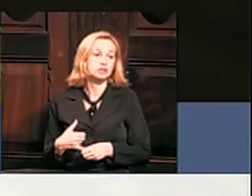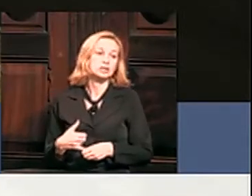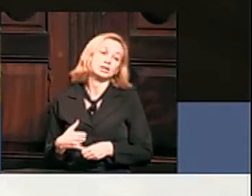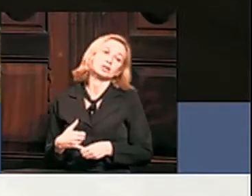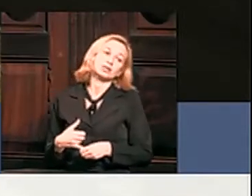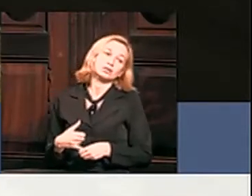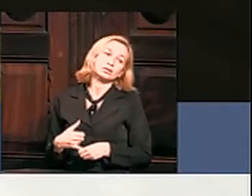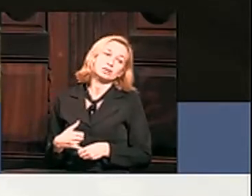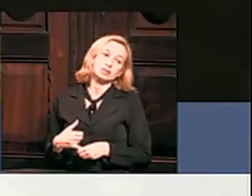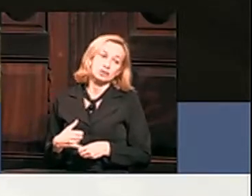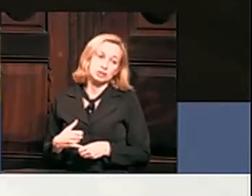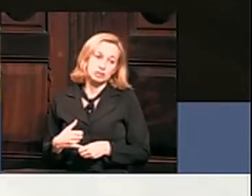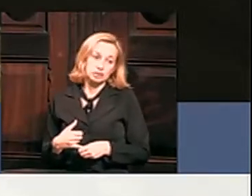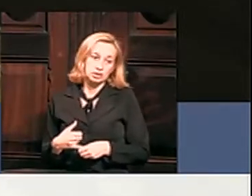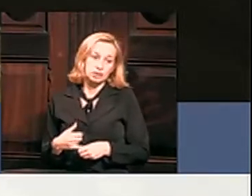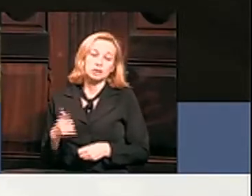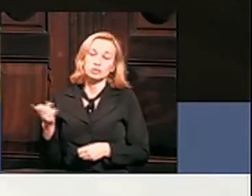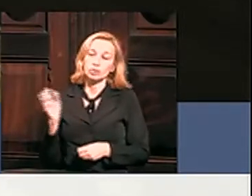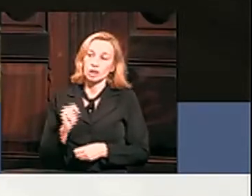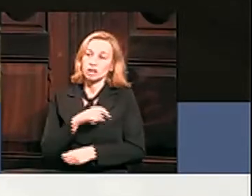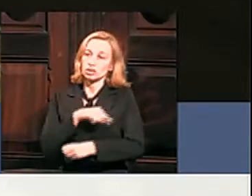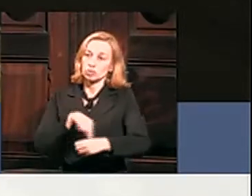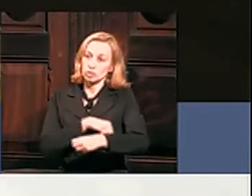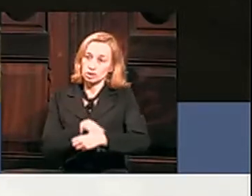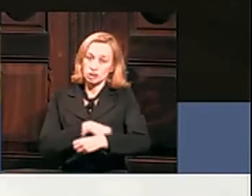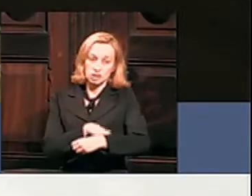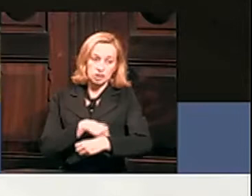do ICMS no gás de cozinha,